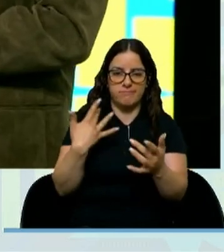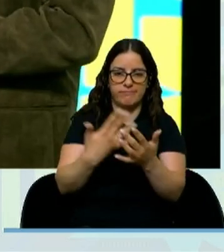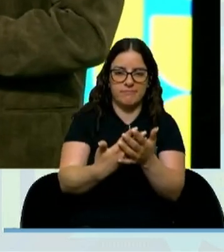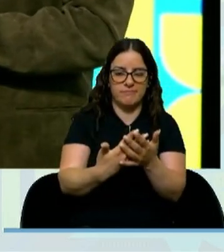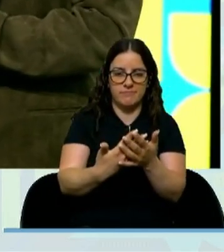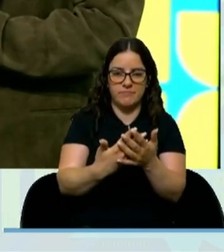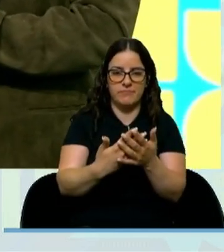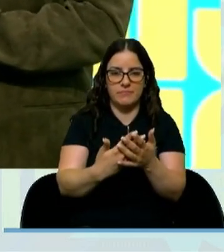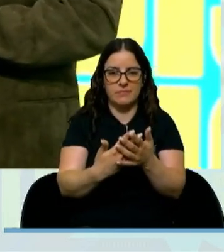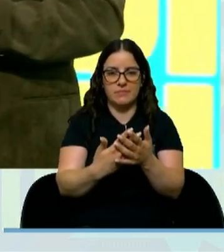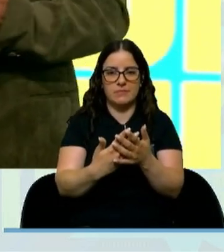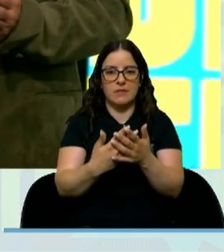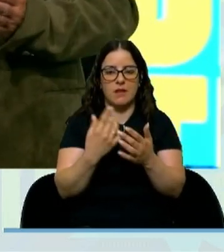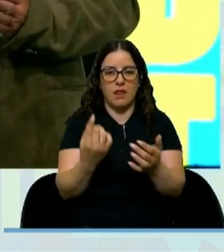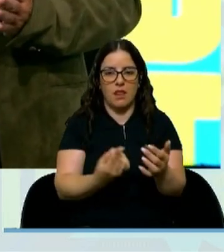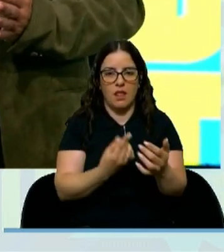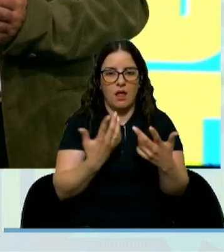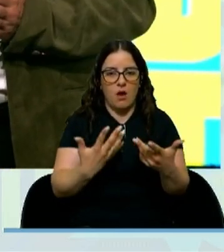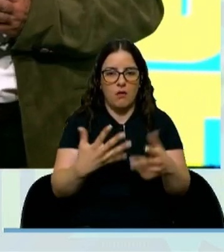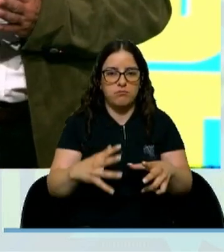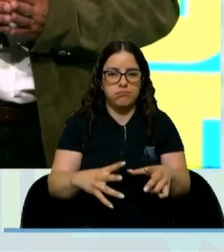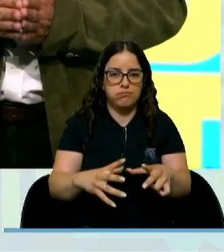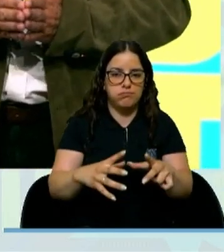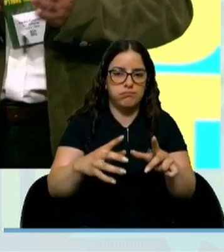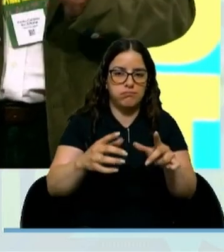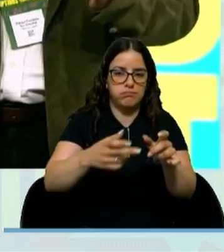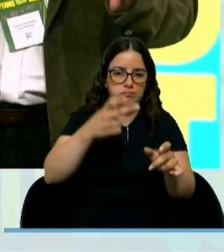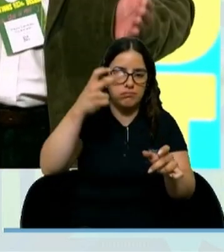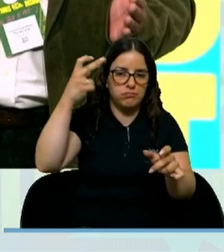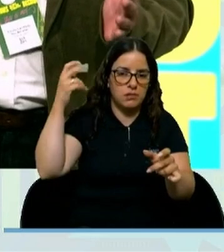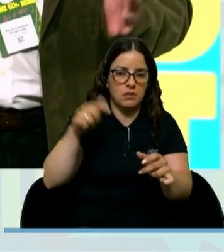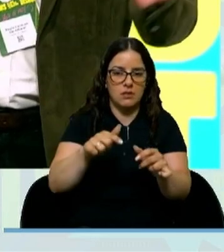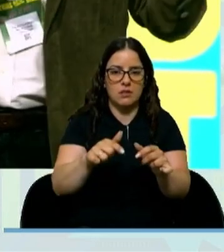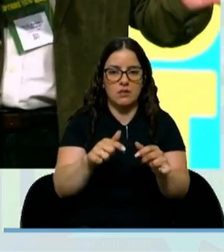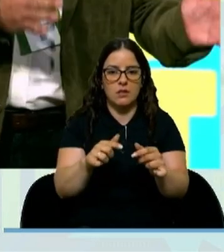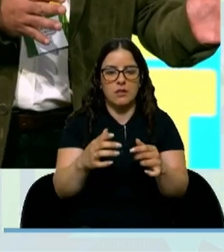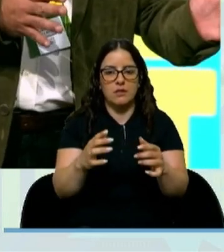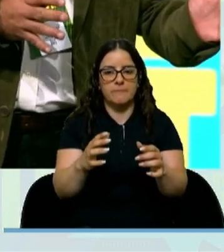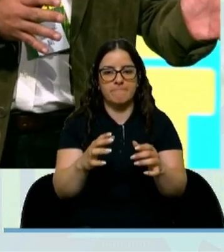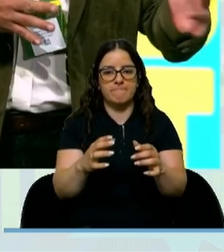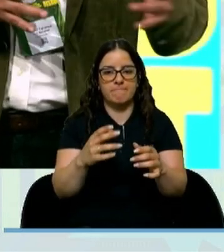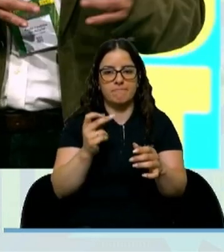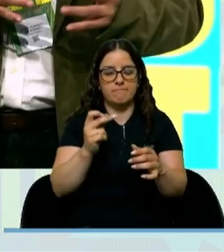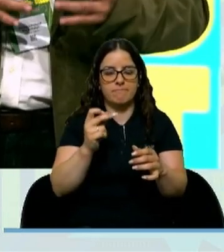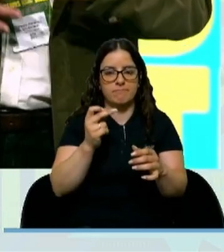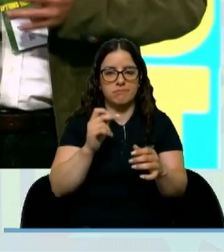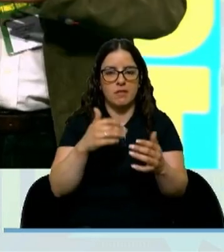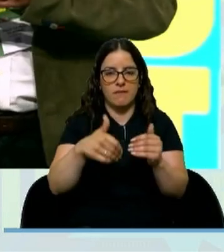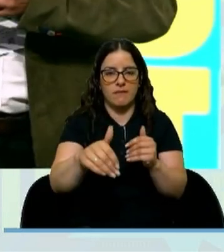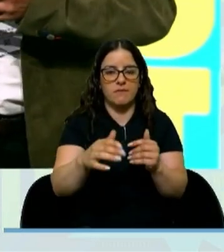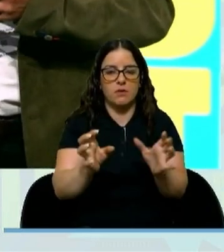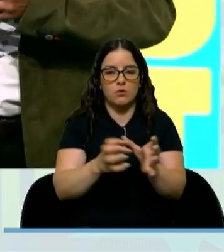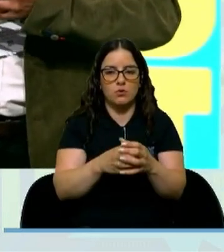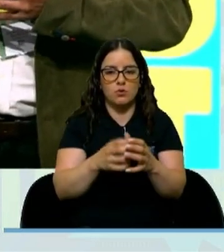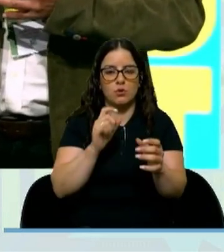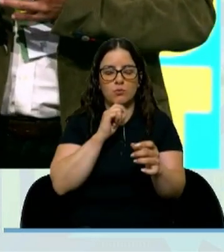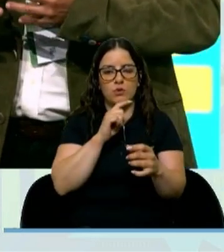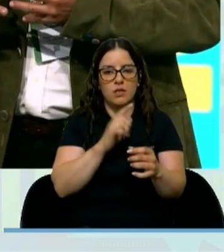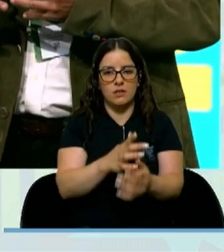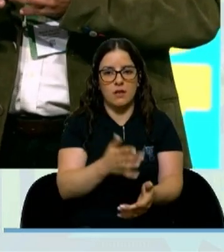mas neste momento está a acelerar, o que nós vamos ver nos próximos anos é um conjunto de oportunidades enorme para as empresas e outras